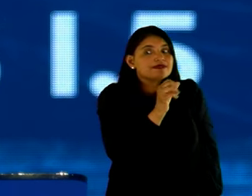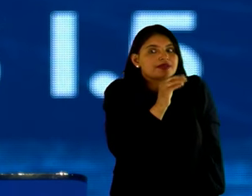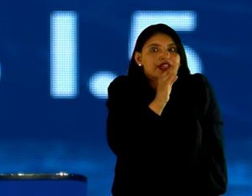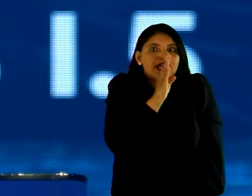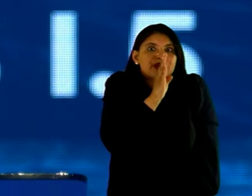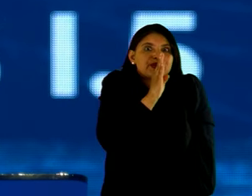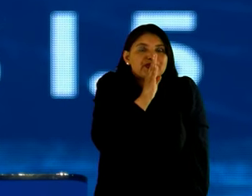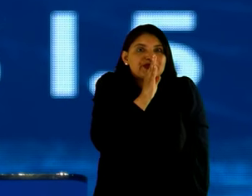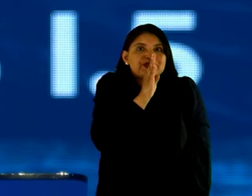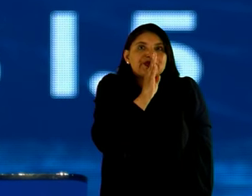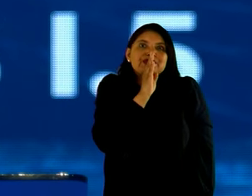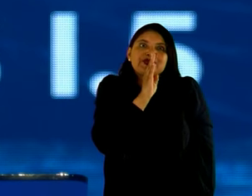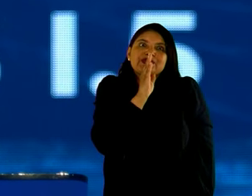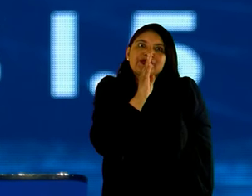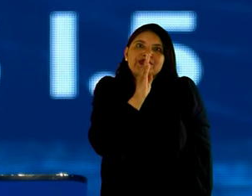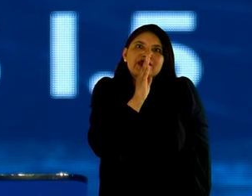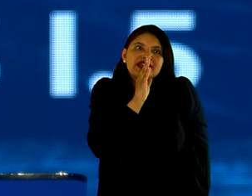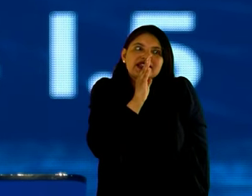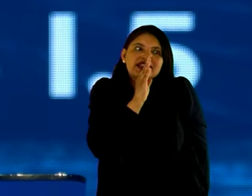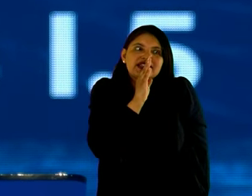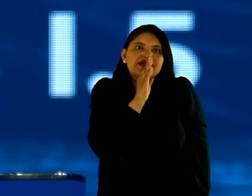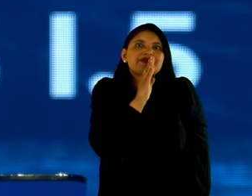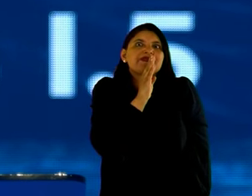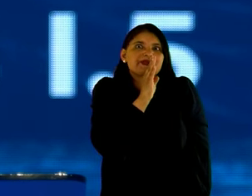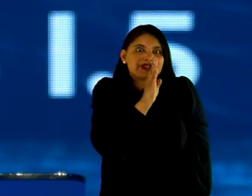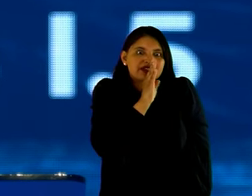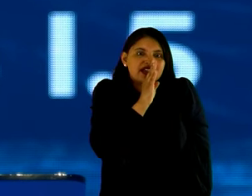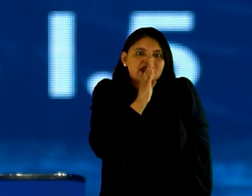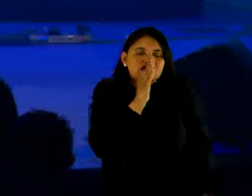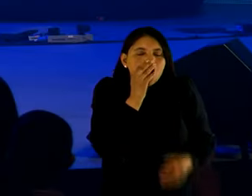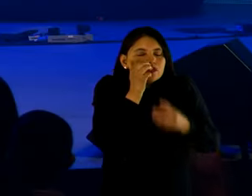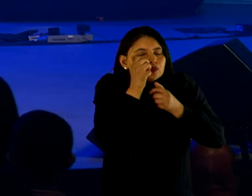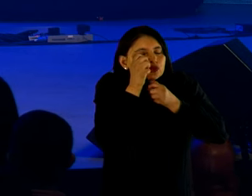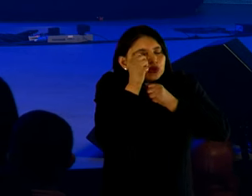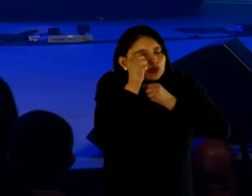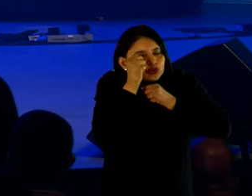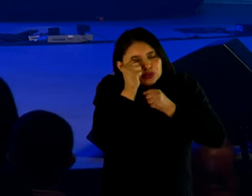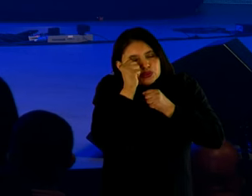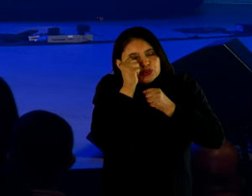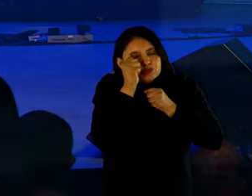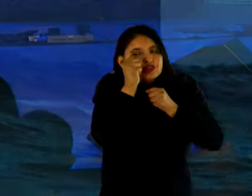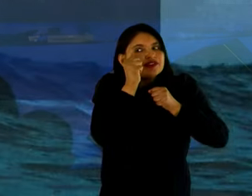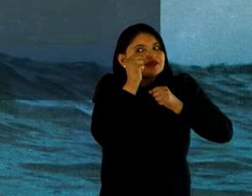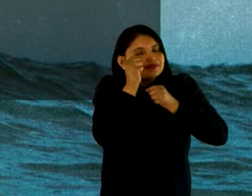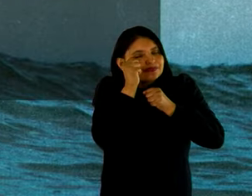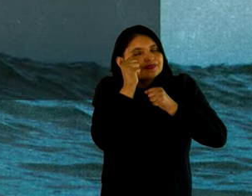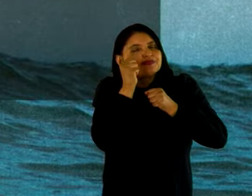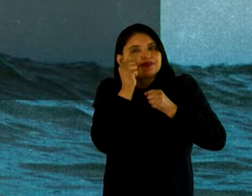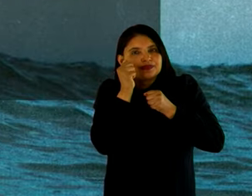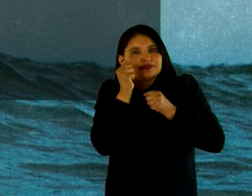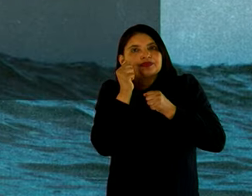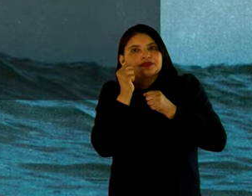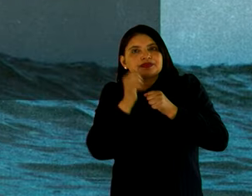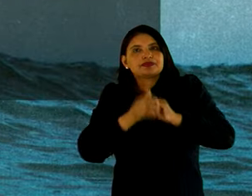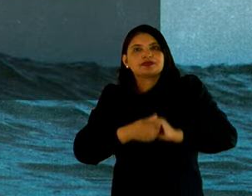ó. Jonas, porém, desceu ao porão do navio e, tendo-se deitado,